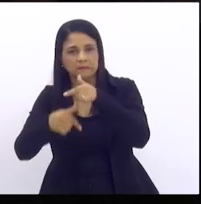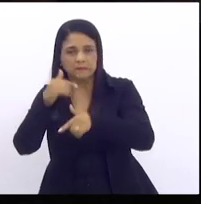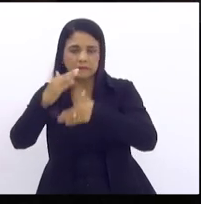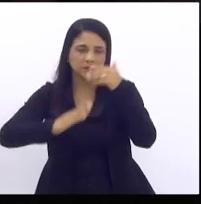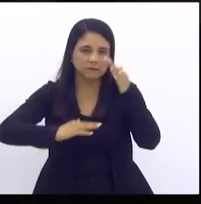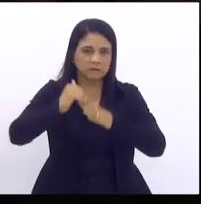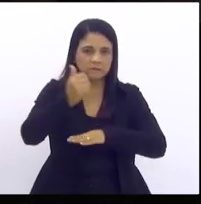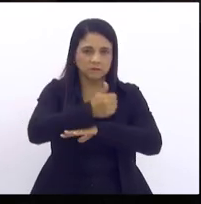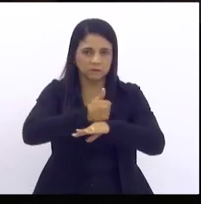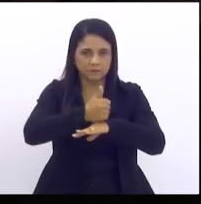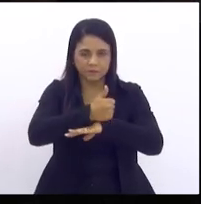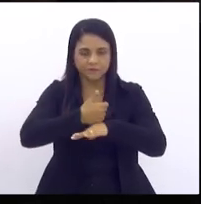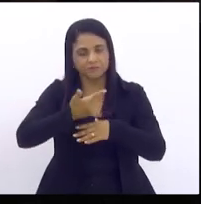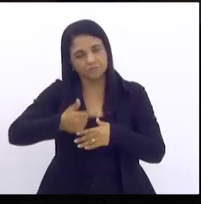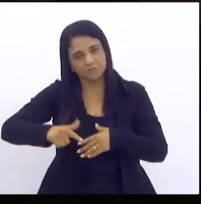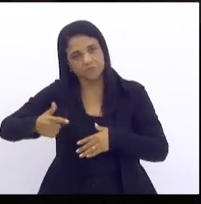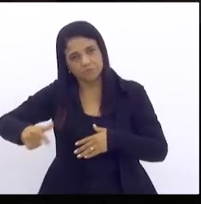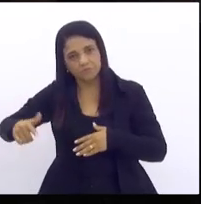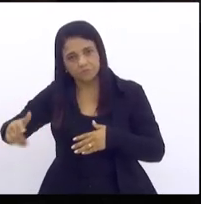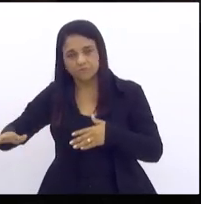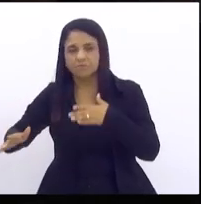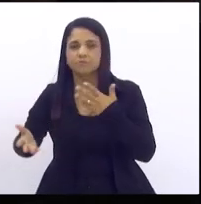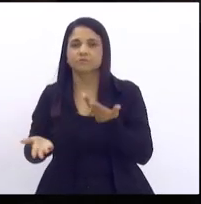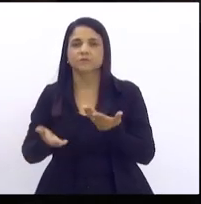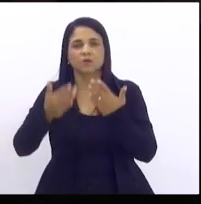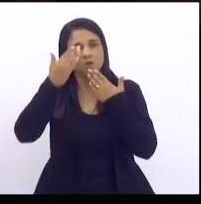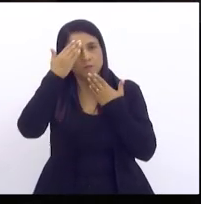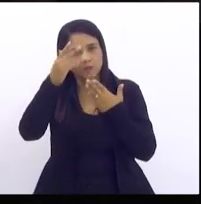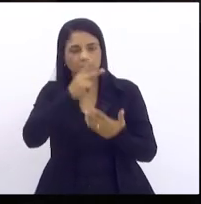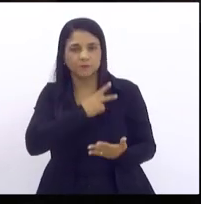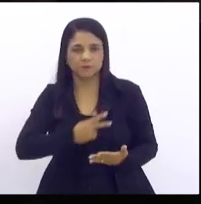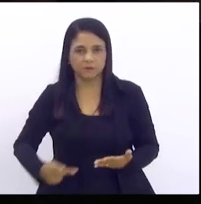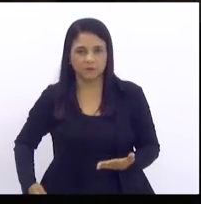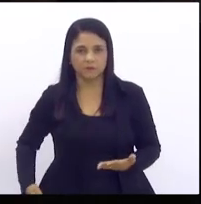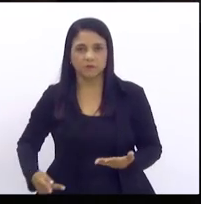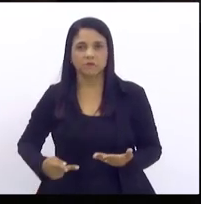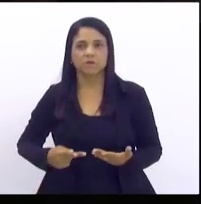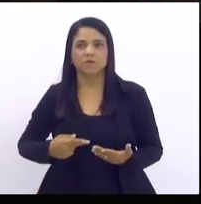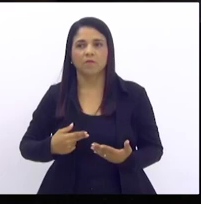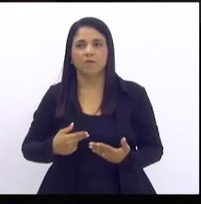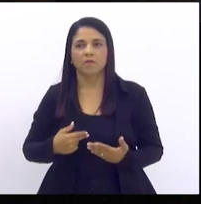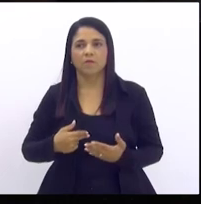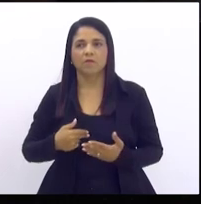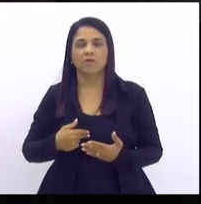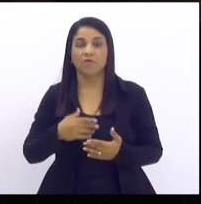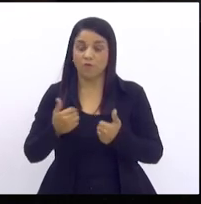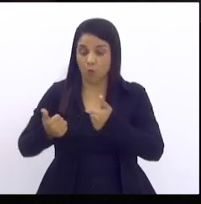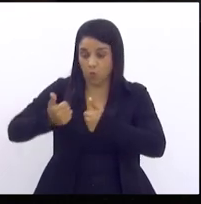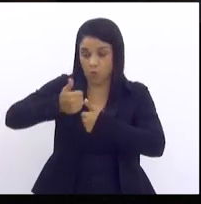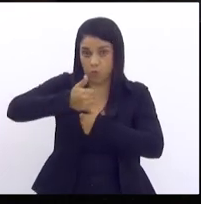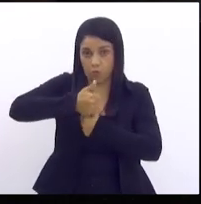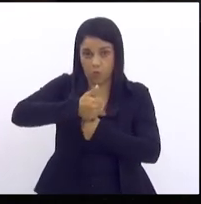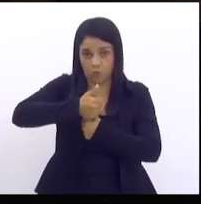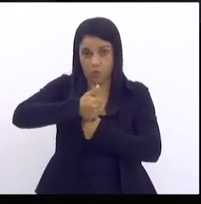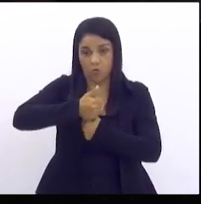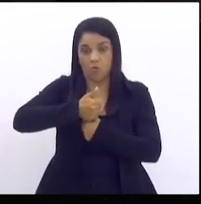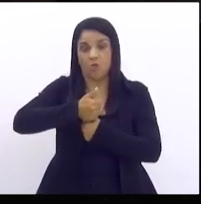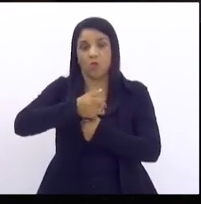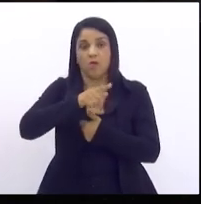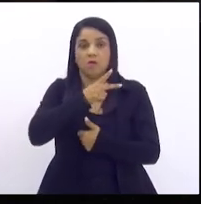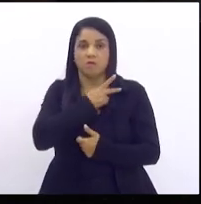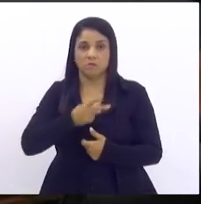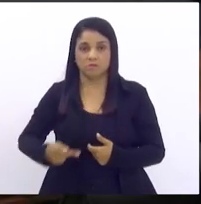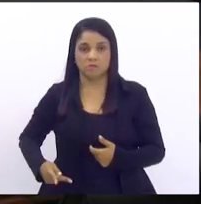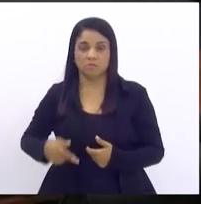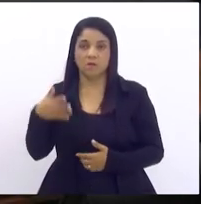profissões, etc, etc. Muito obrigado, senhora presidente. Eu vou agora assumir no lugar de Vossa Excelência, para Vossa Excelência fazer uso da palavra.